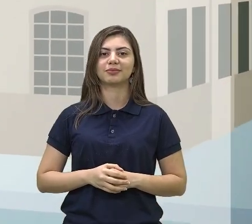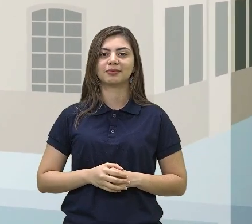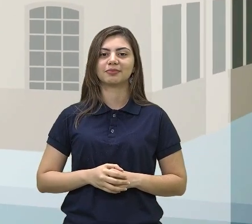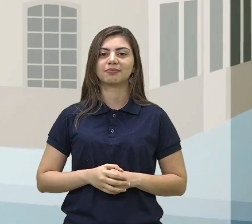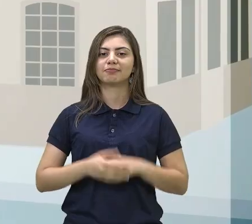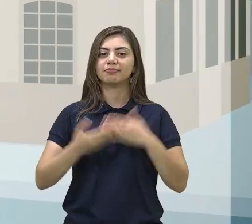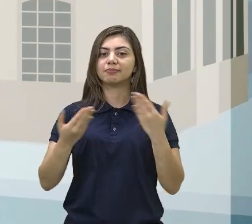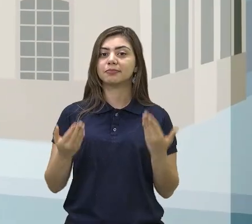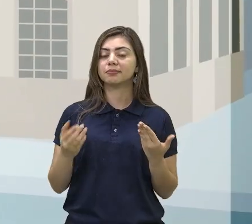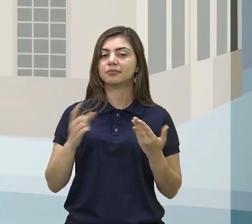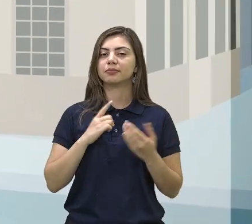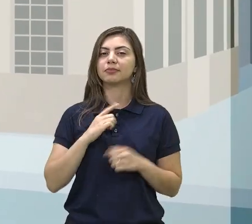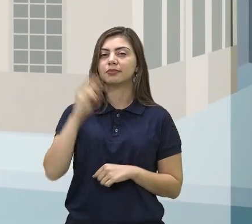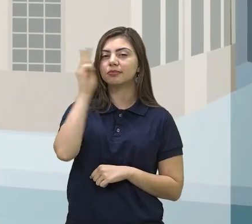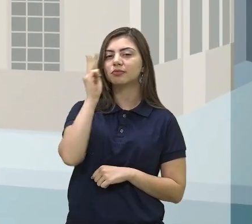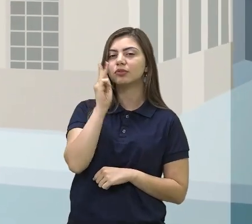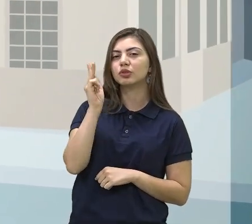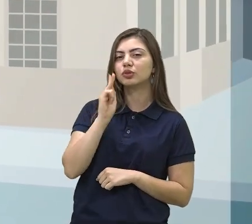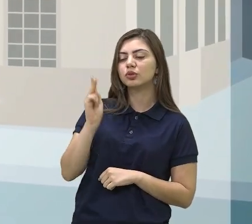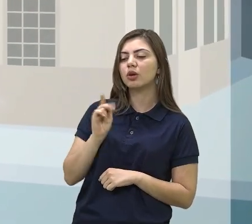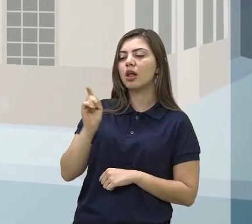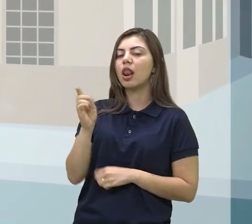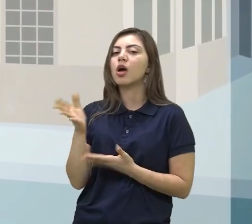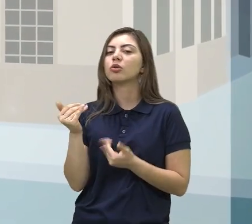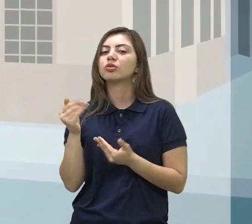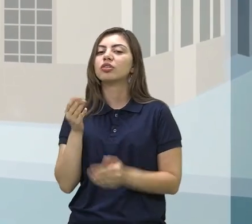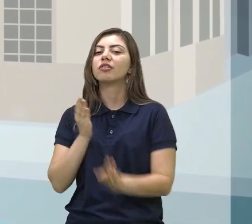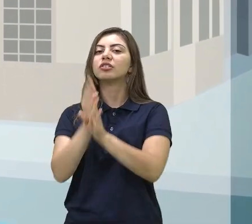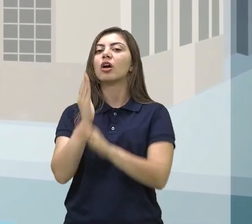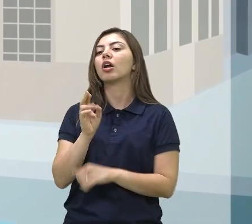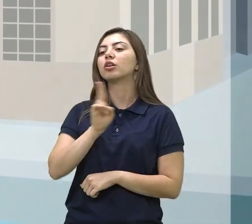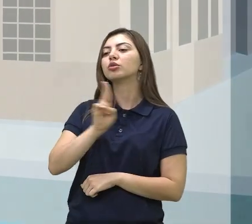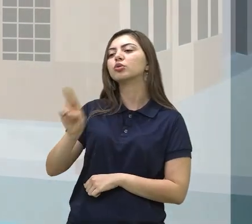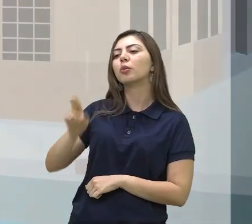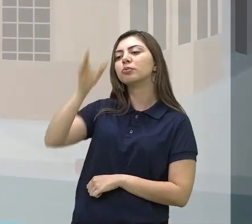Entre registros esquecidos, um jovem descobre o nome do tio.